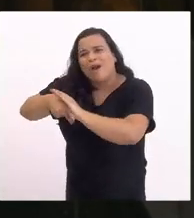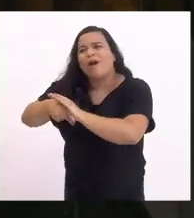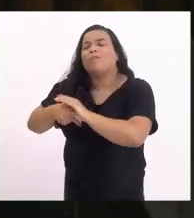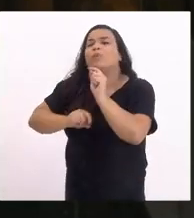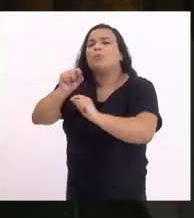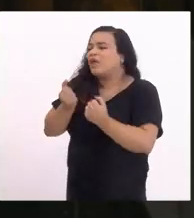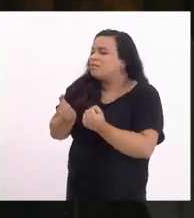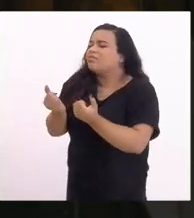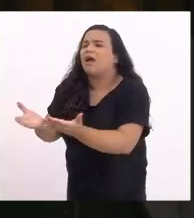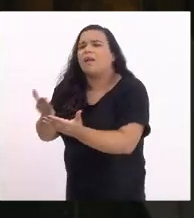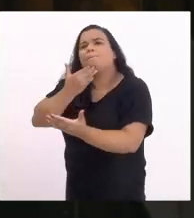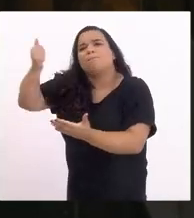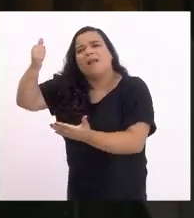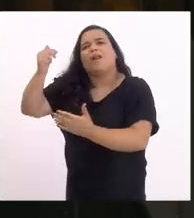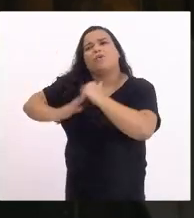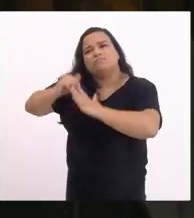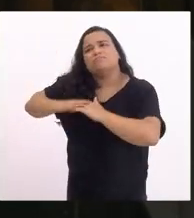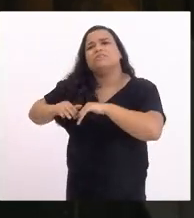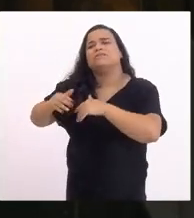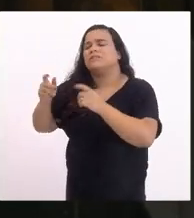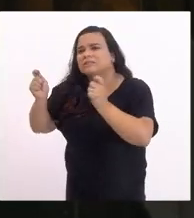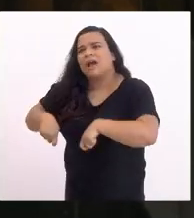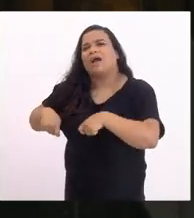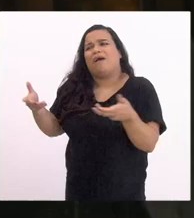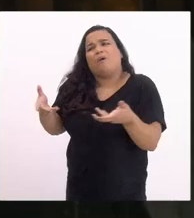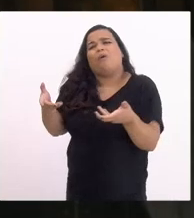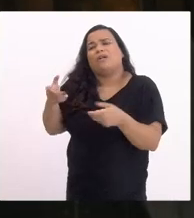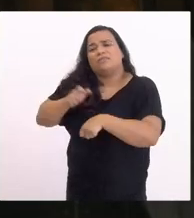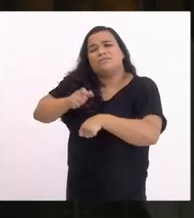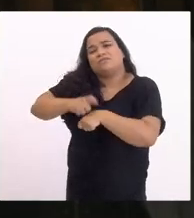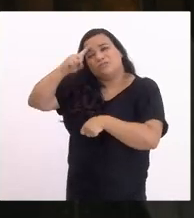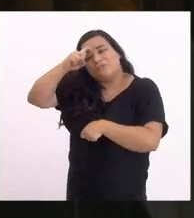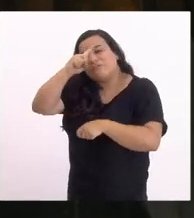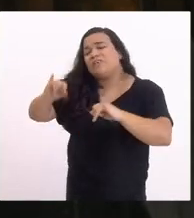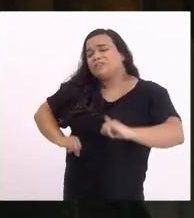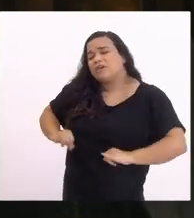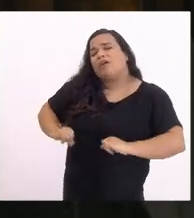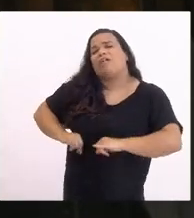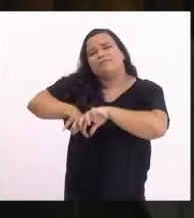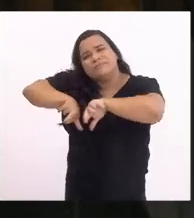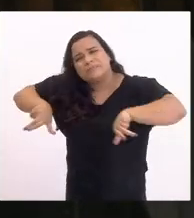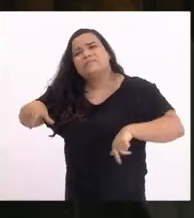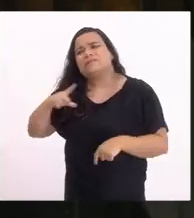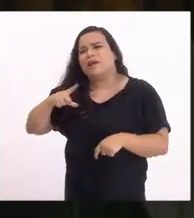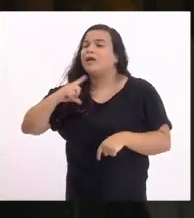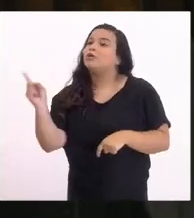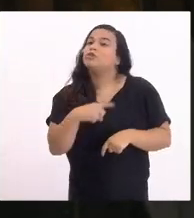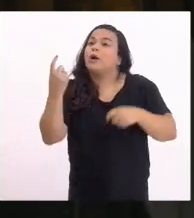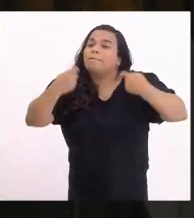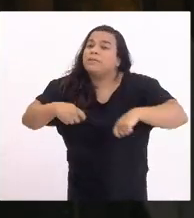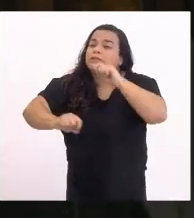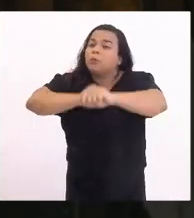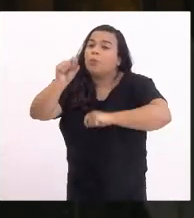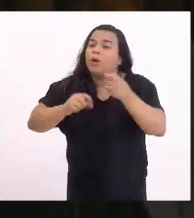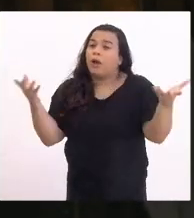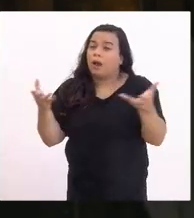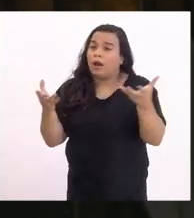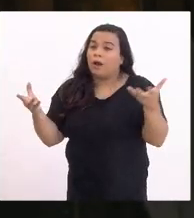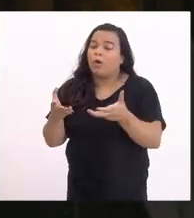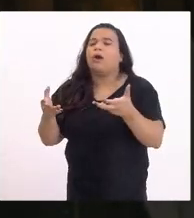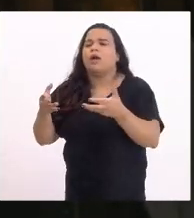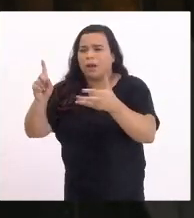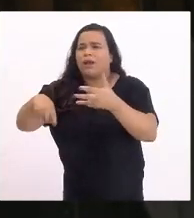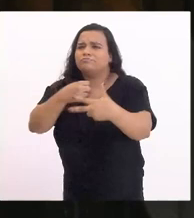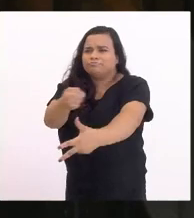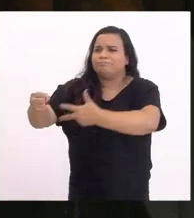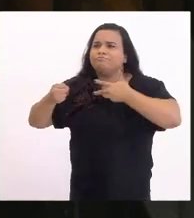Petrópolis melhores condições nesse momento de sofrimento. Eu acho que a gente precisa, enquanto poder público,